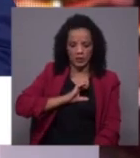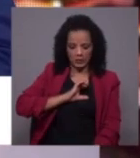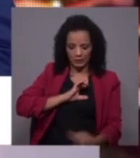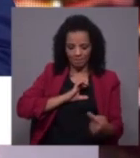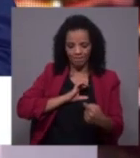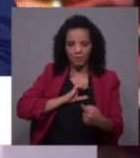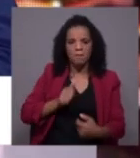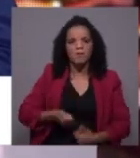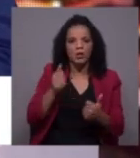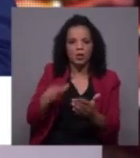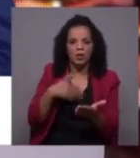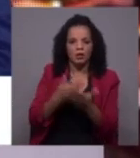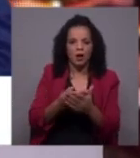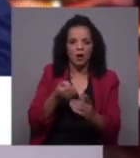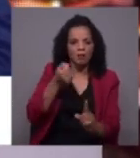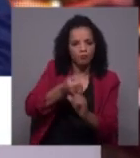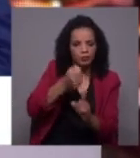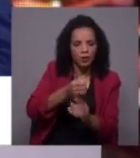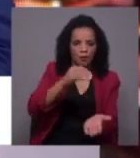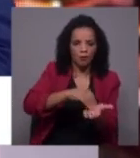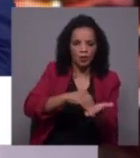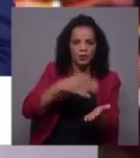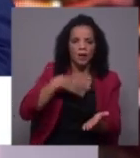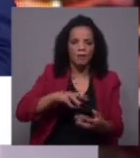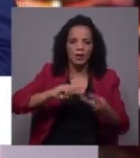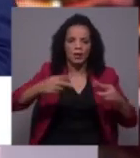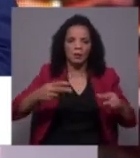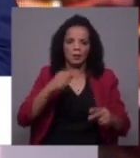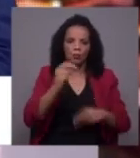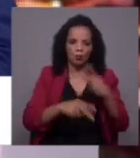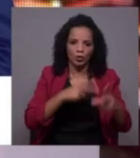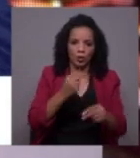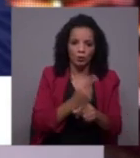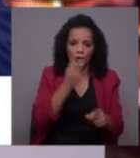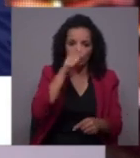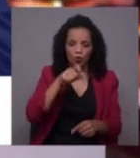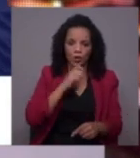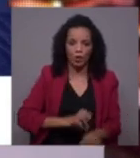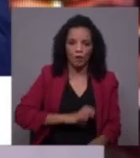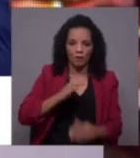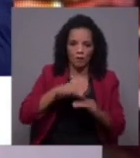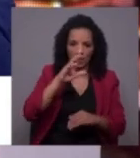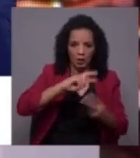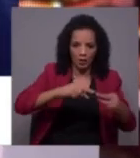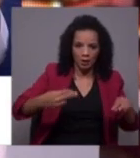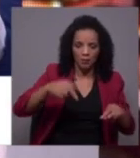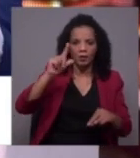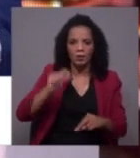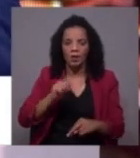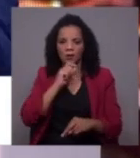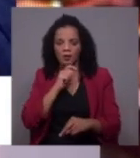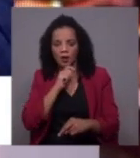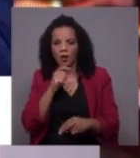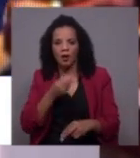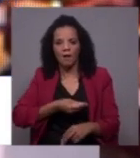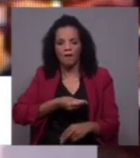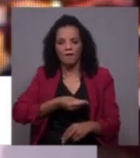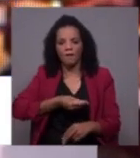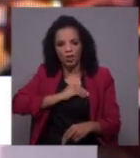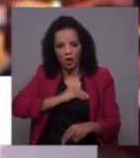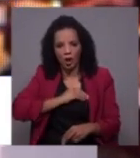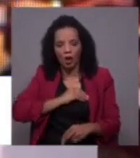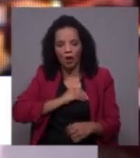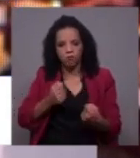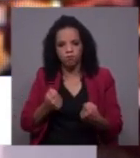arma para combater a pobreza. Nós queremos modernizar a Câmara para que as pessoas possam confiar mais na Câmara e queremos fazer um choque fiscal para que a